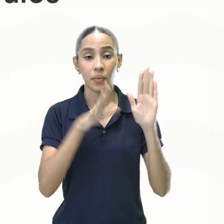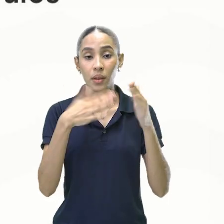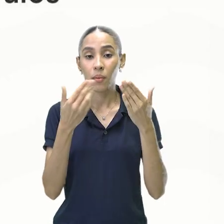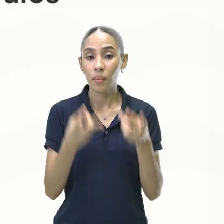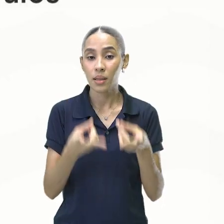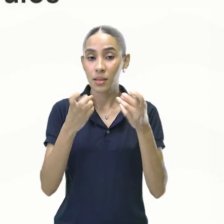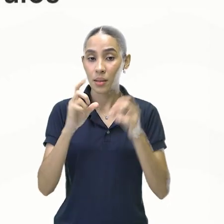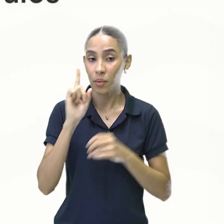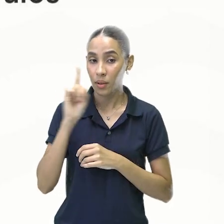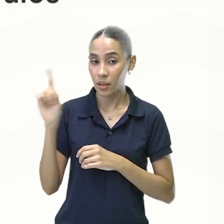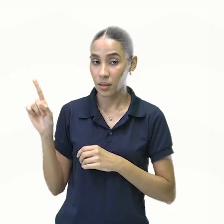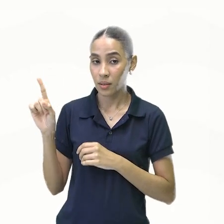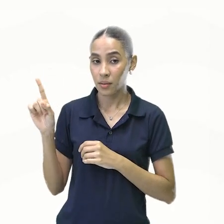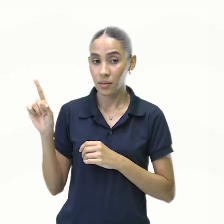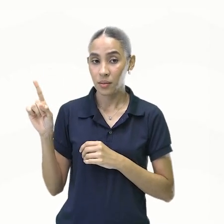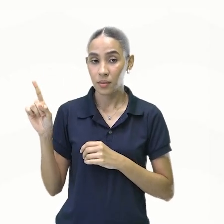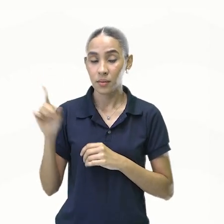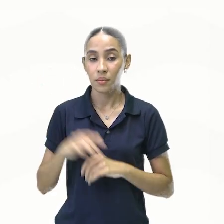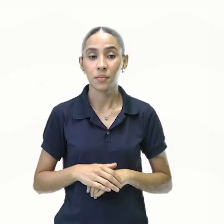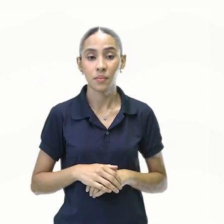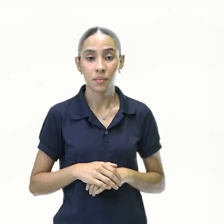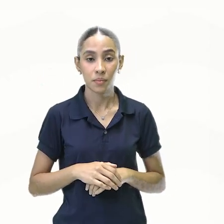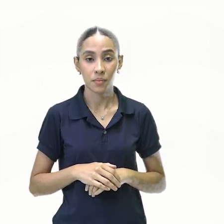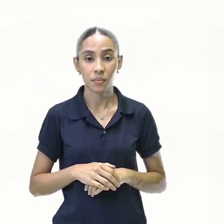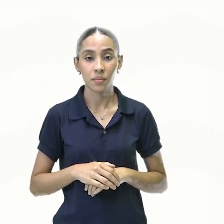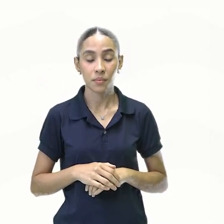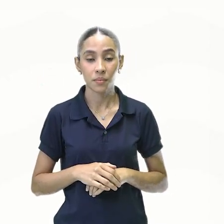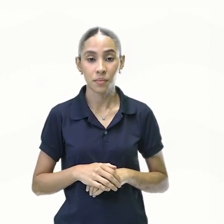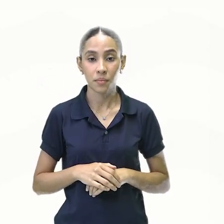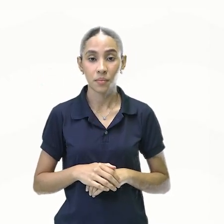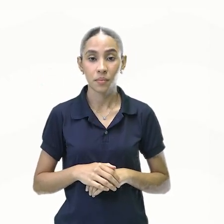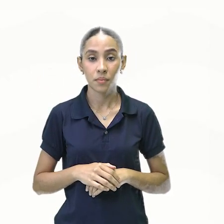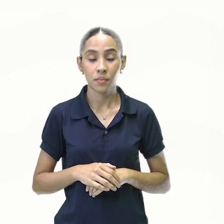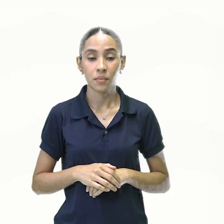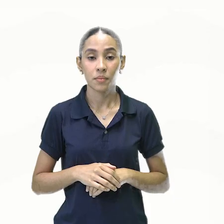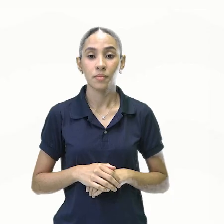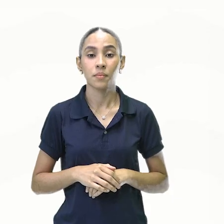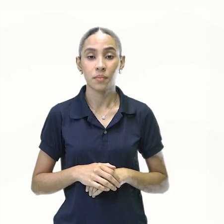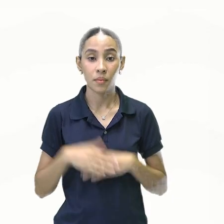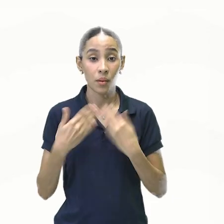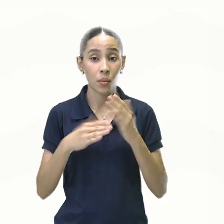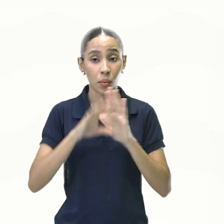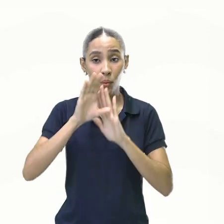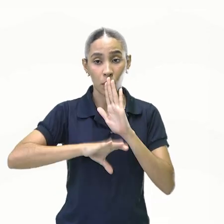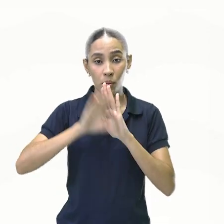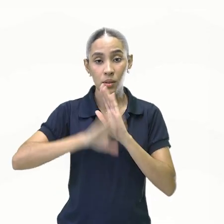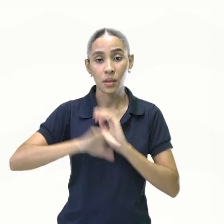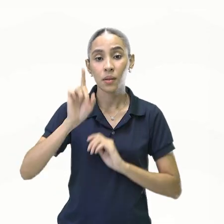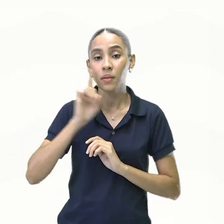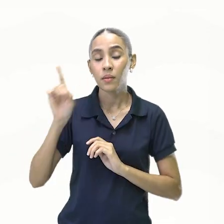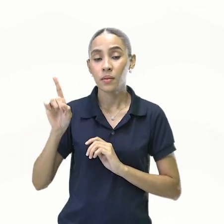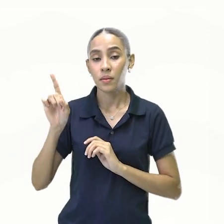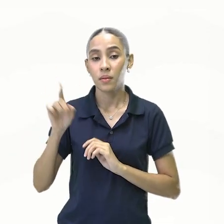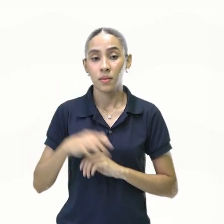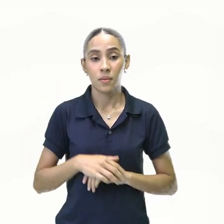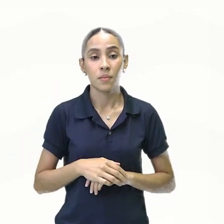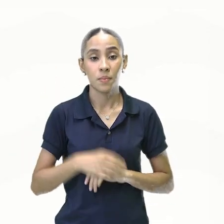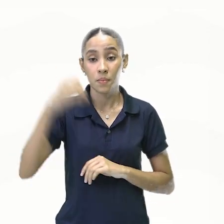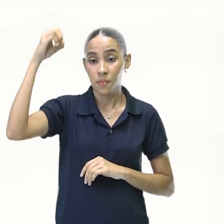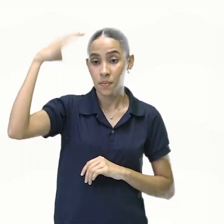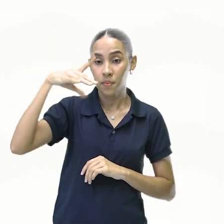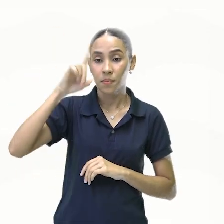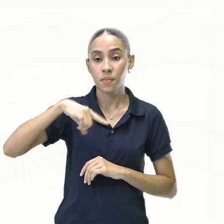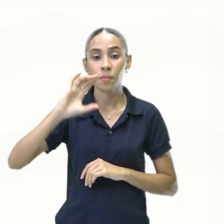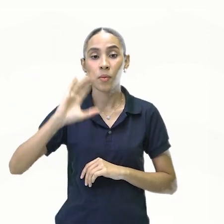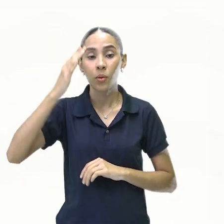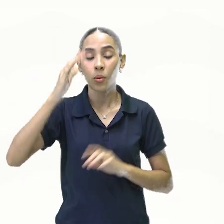espelhos. Vejam aqui que a reflexão, que temos por definição, é a